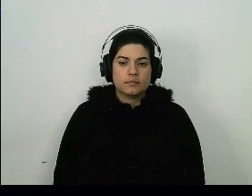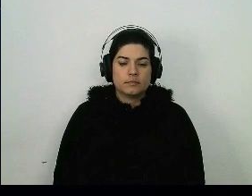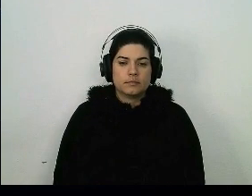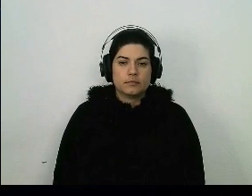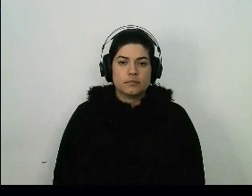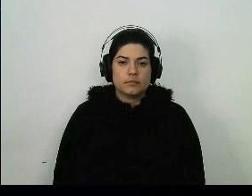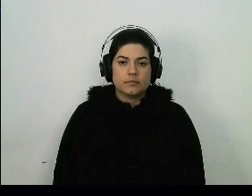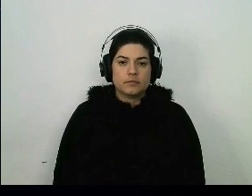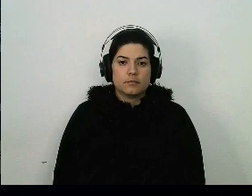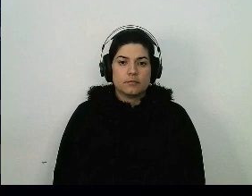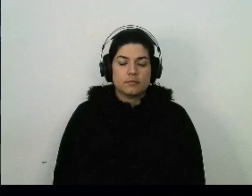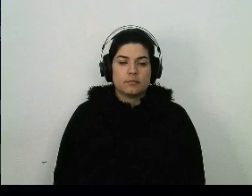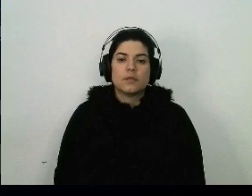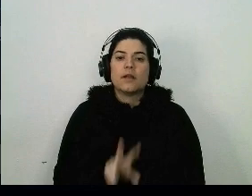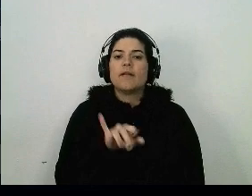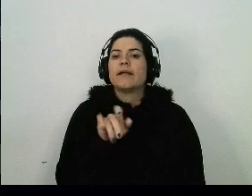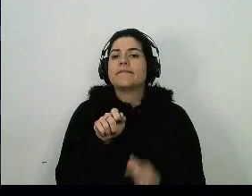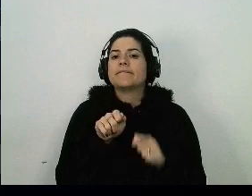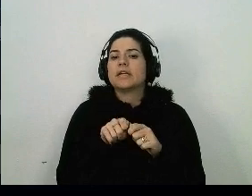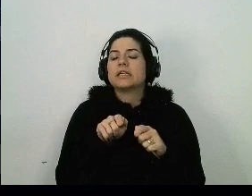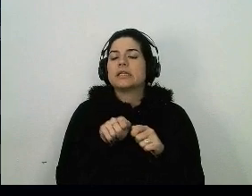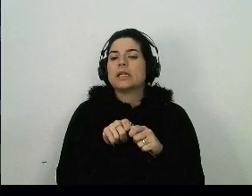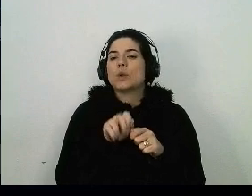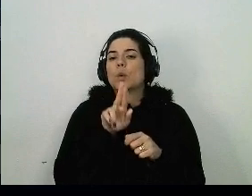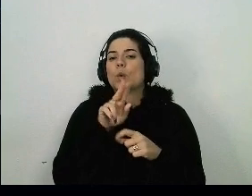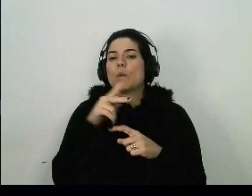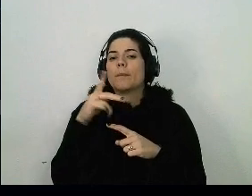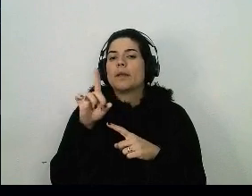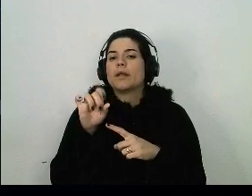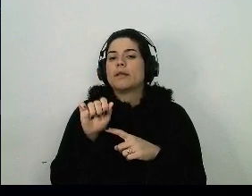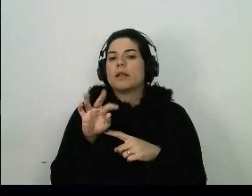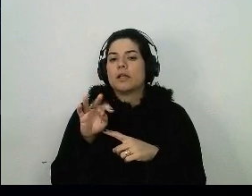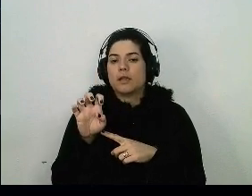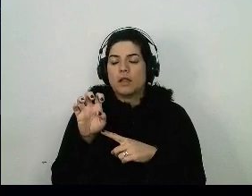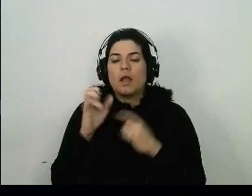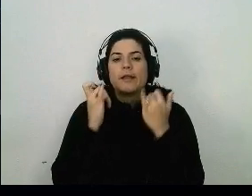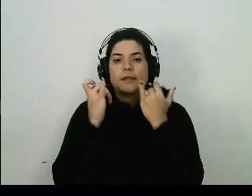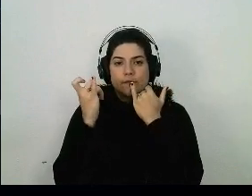Que vai fazer o update dos meus dados.